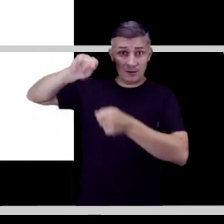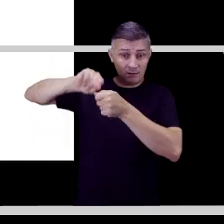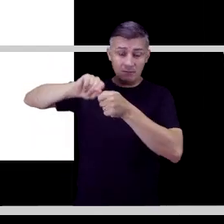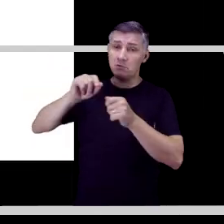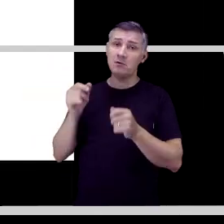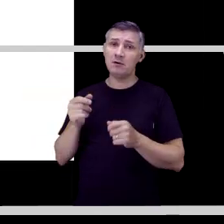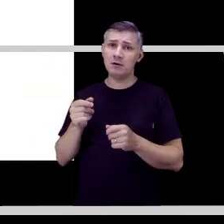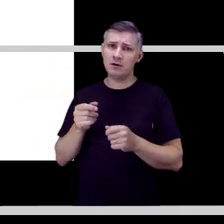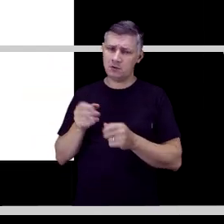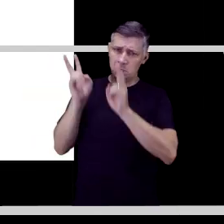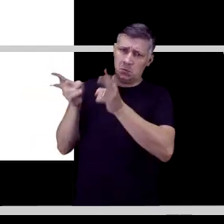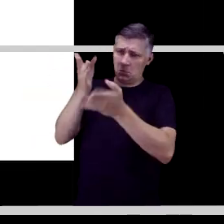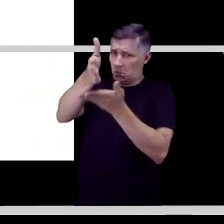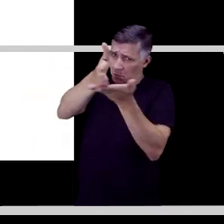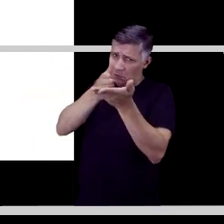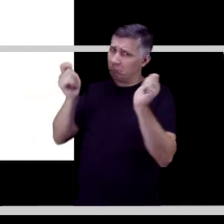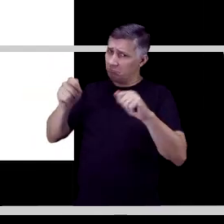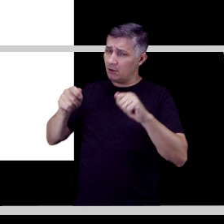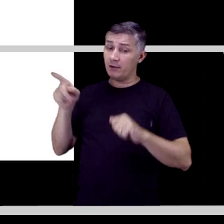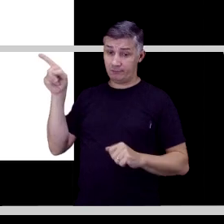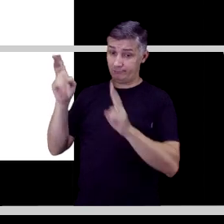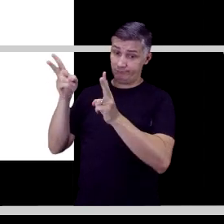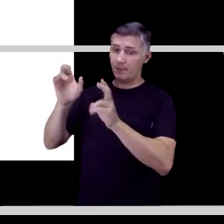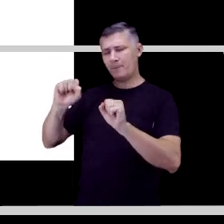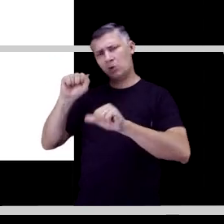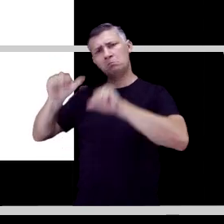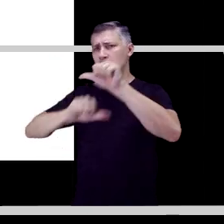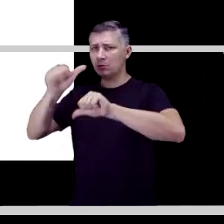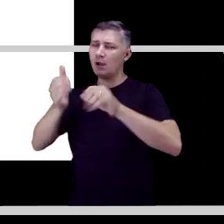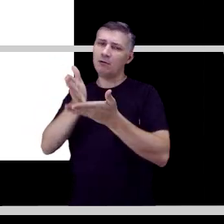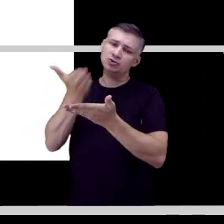subdividir esse espaço em diversas montagens. Hoje ele está com uma montagem